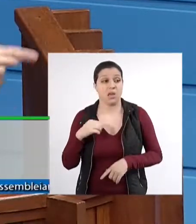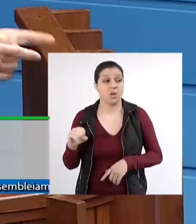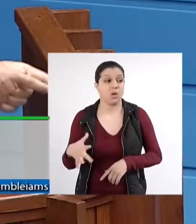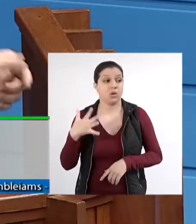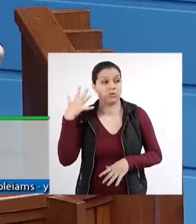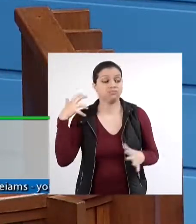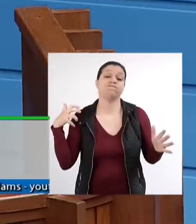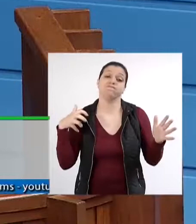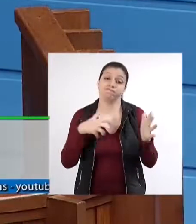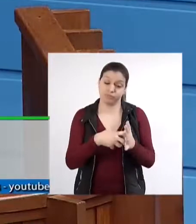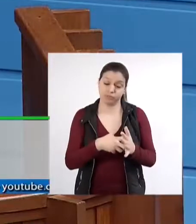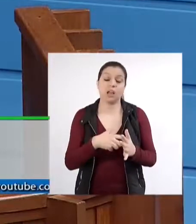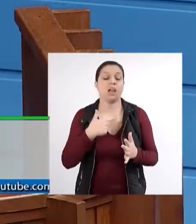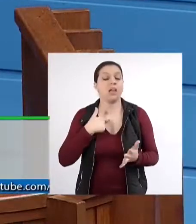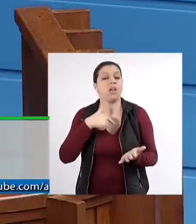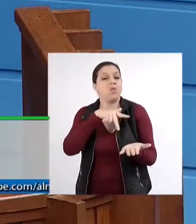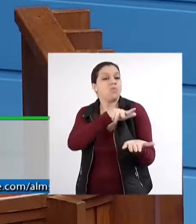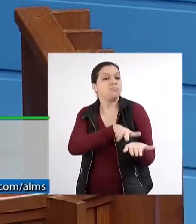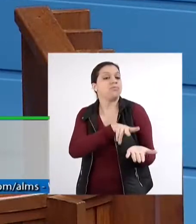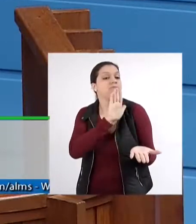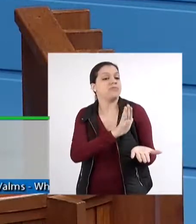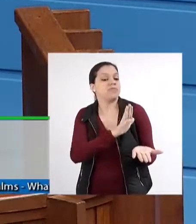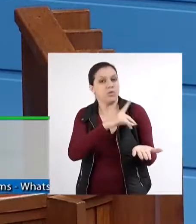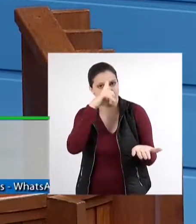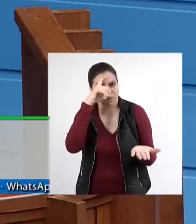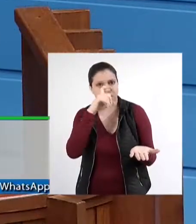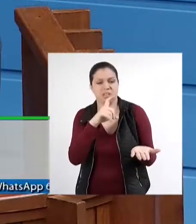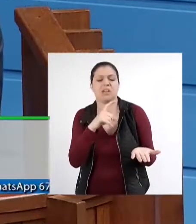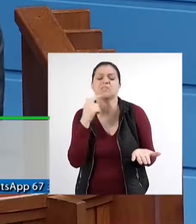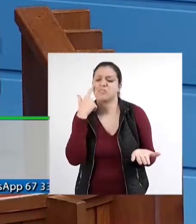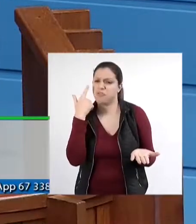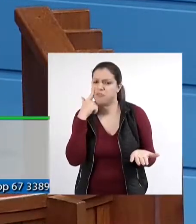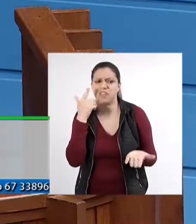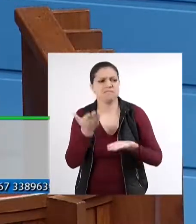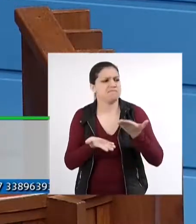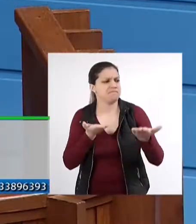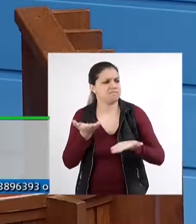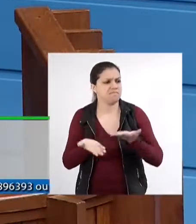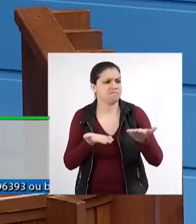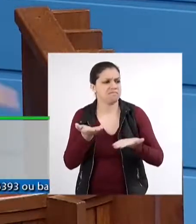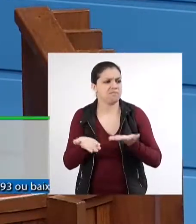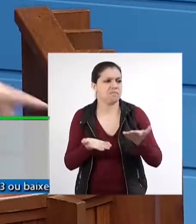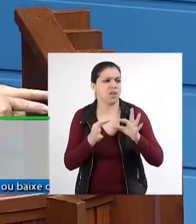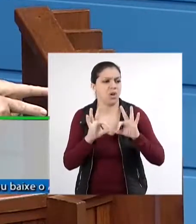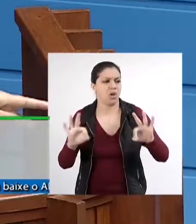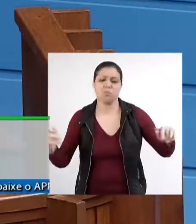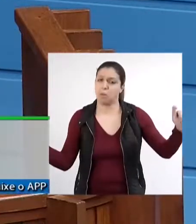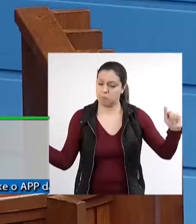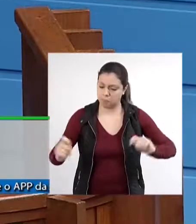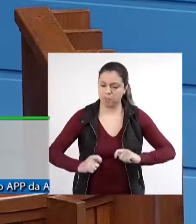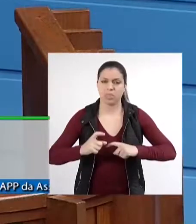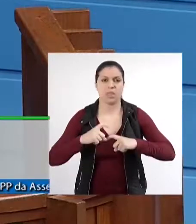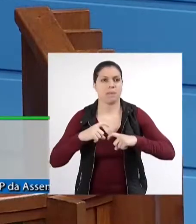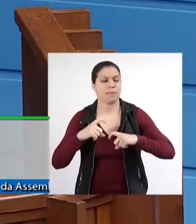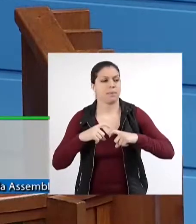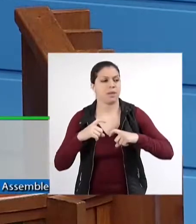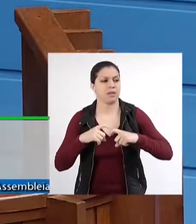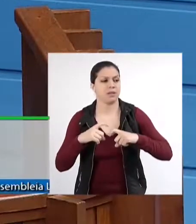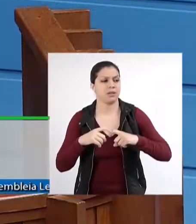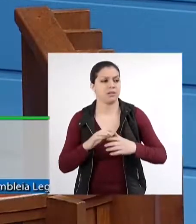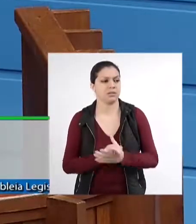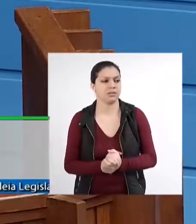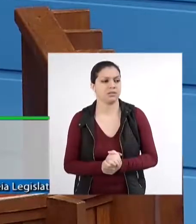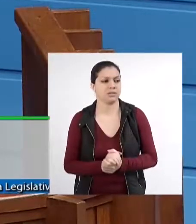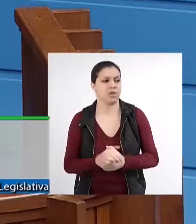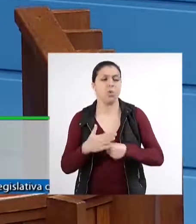carro, fiquei internado naquele hospital. E eu vi o tratamento que eu recebi da competência médica e, principalmente,